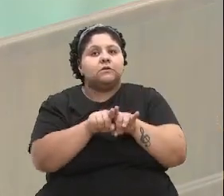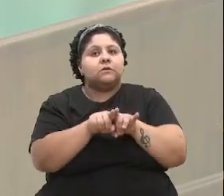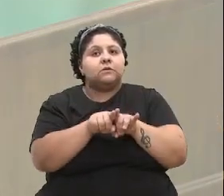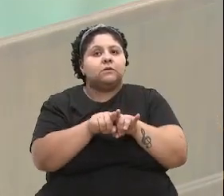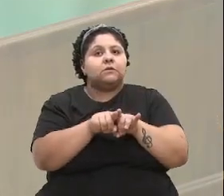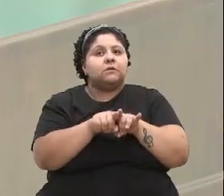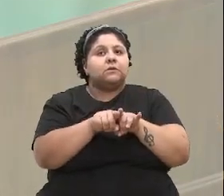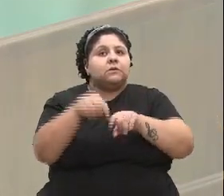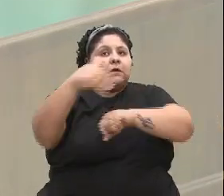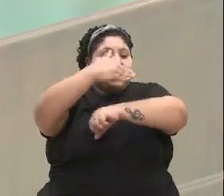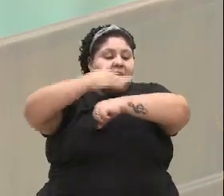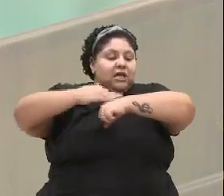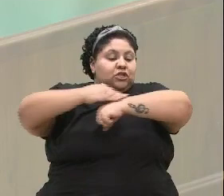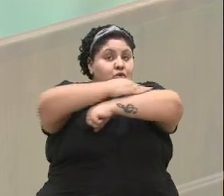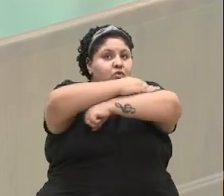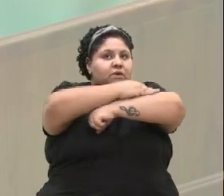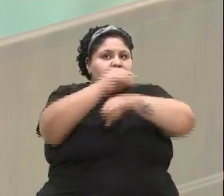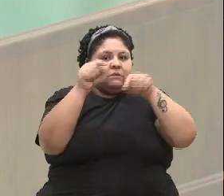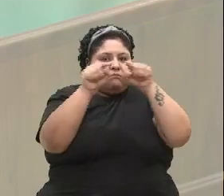em